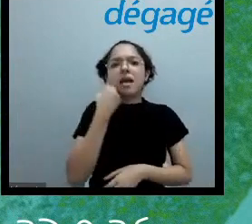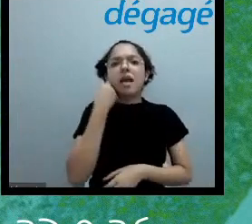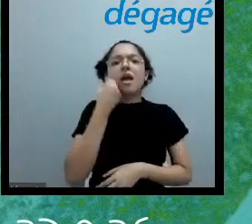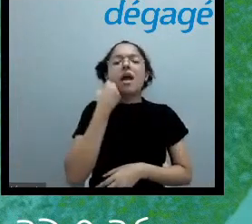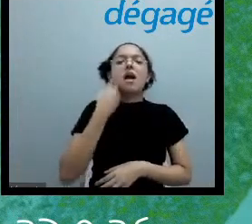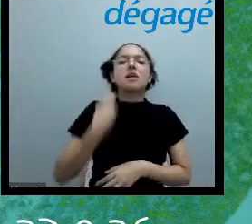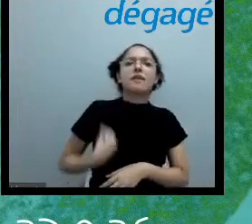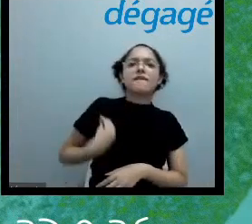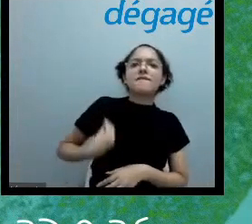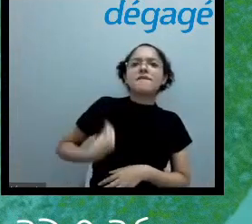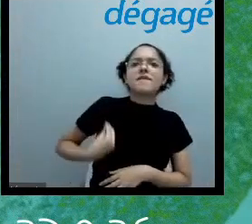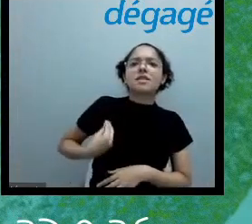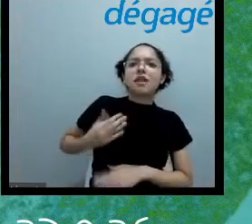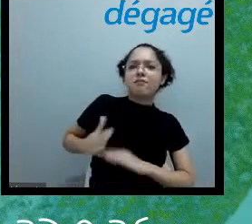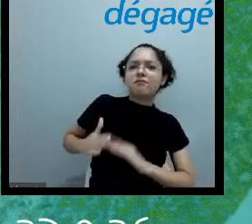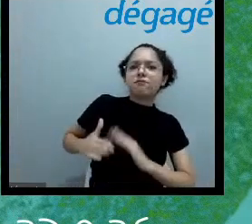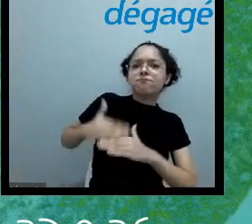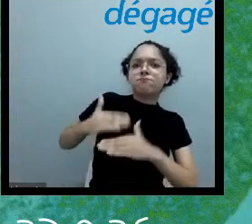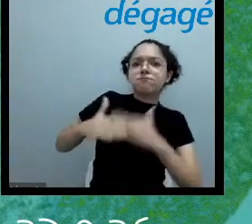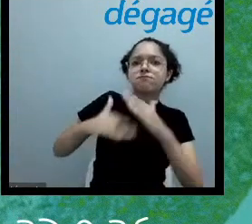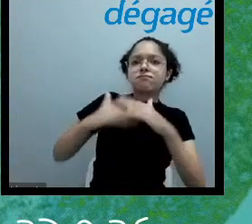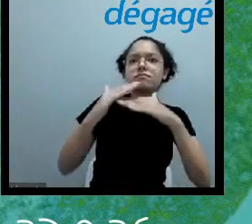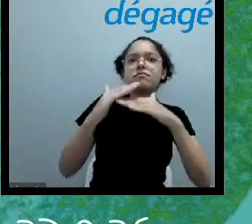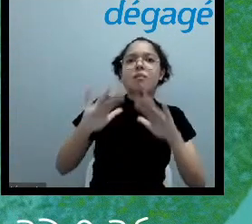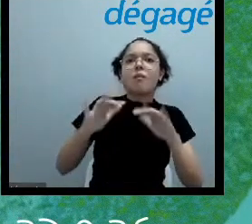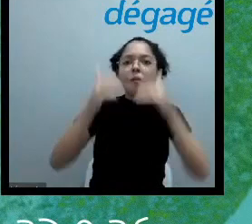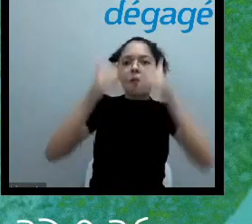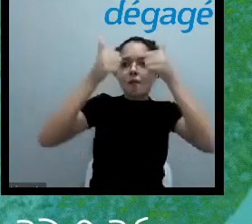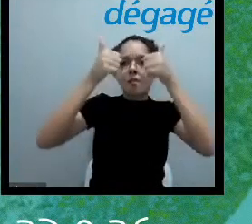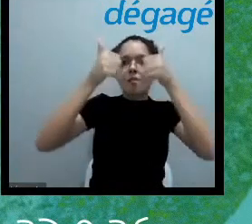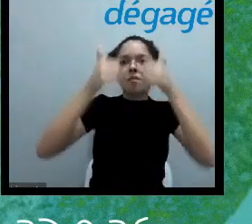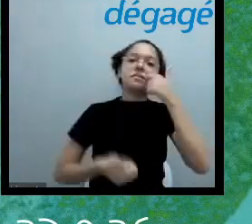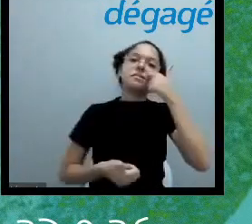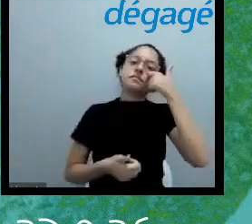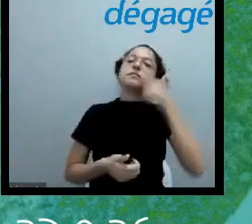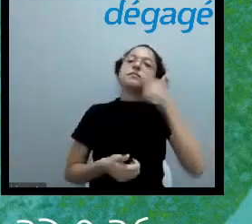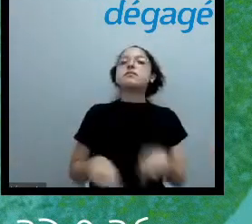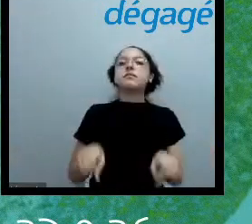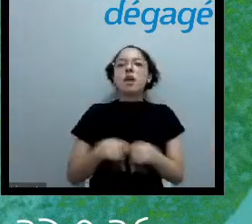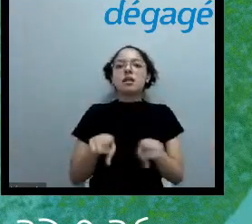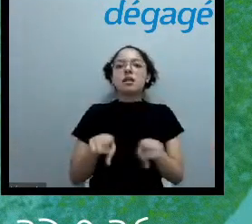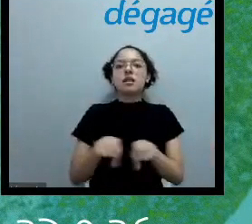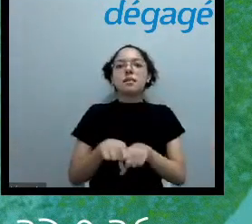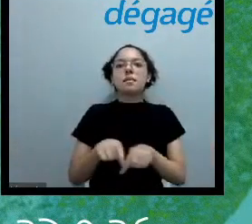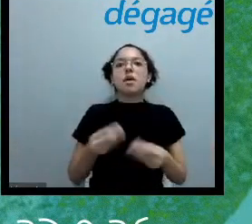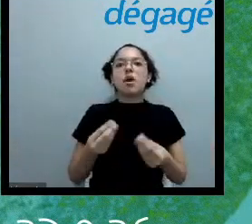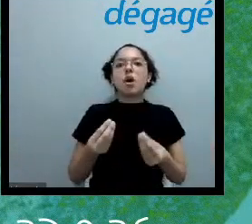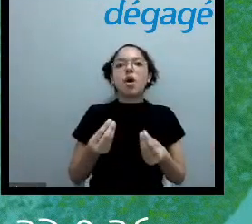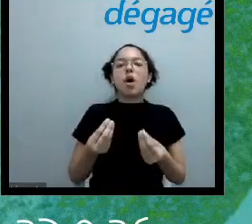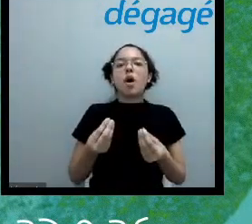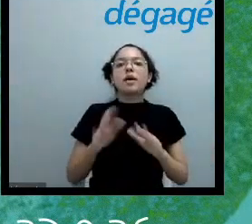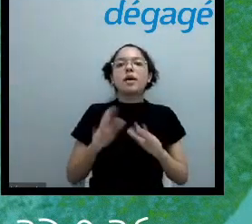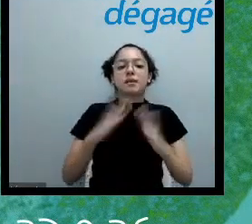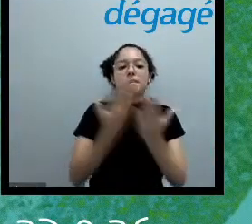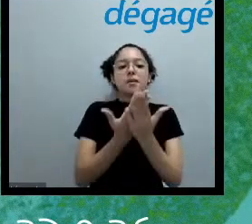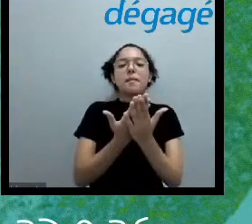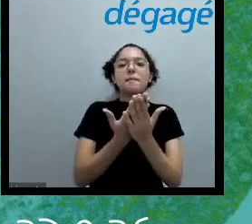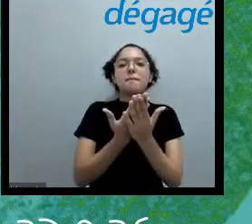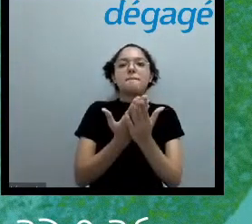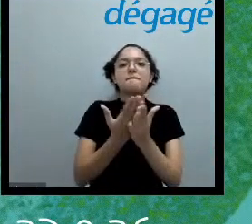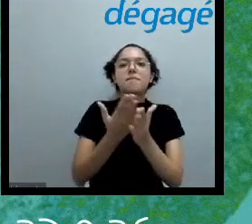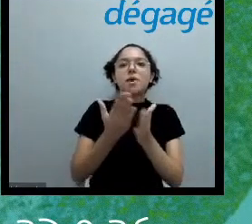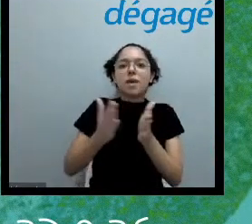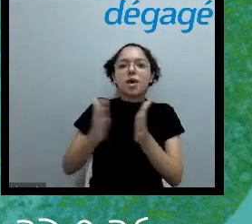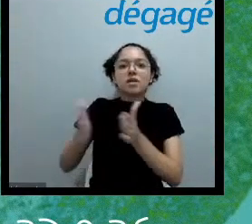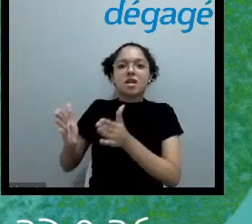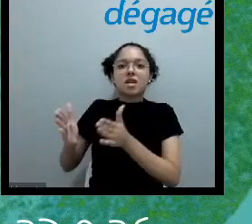os sujeitos e as suas singularidades como subjetividades válidas e possíveis no processo educacional, inclusive. É, aí,